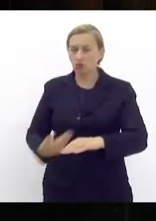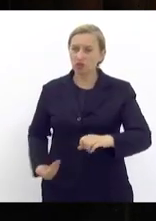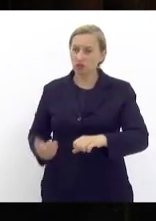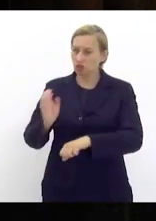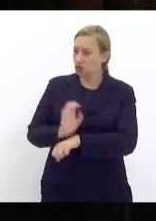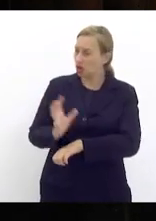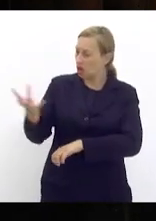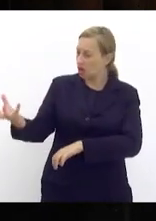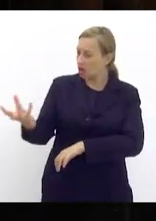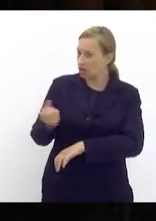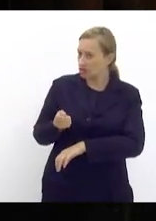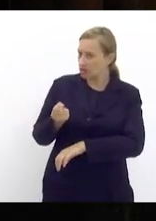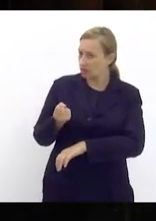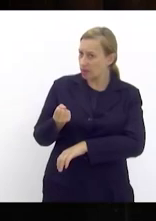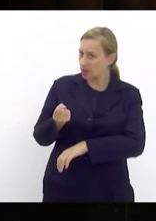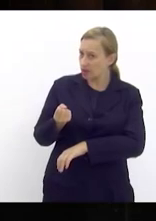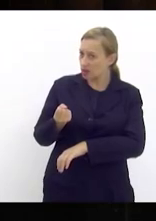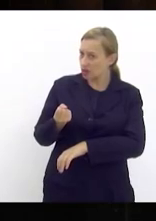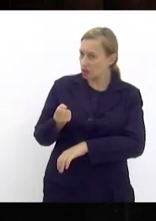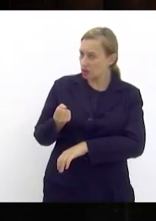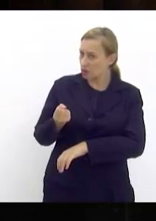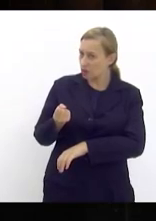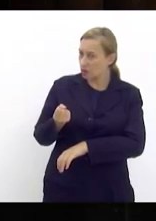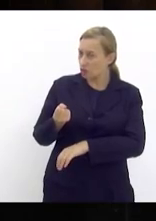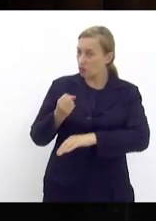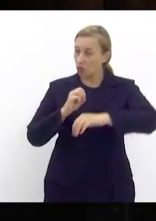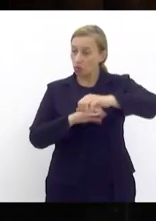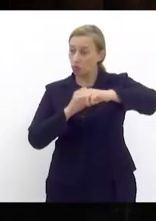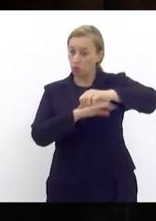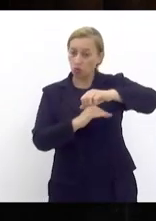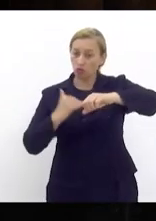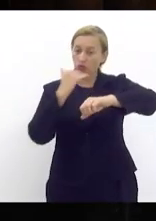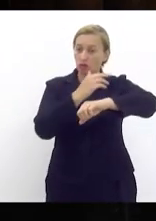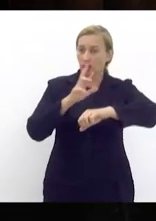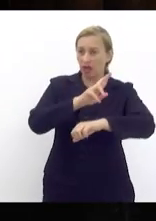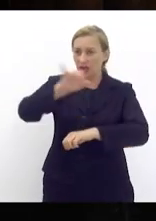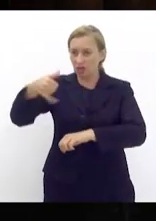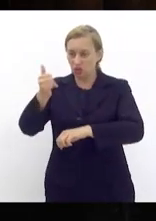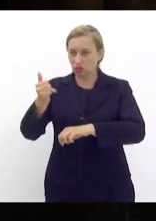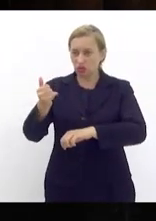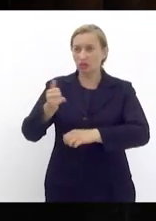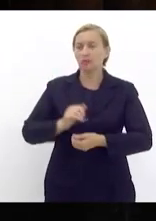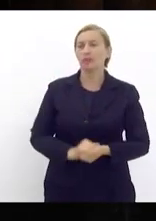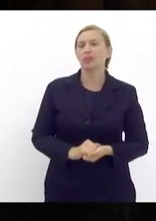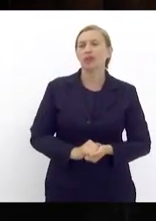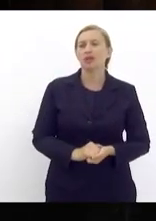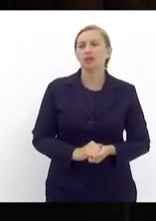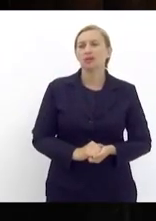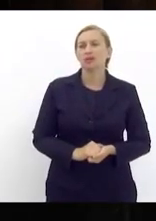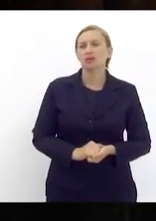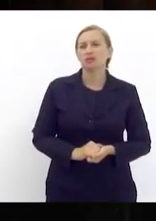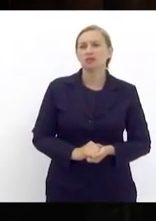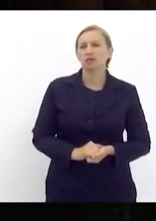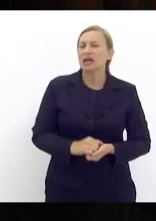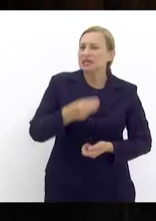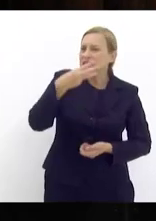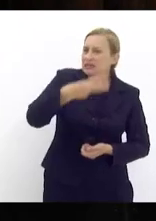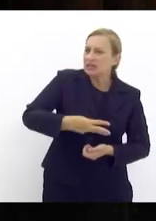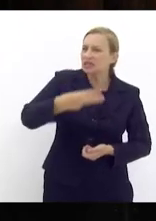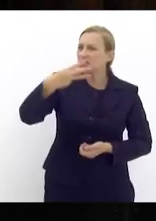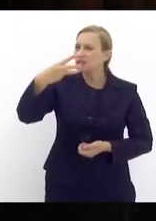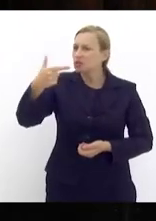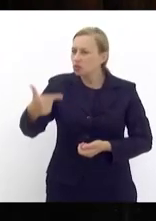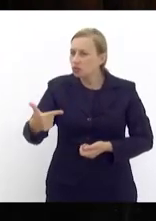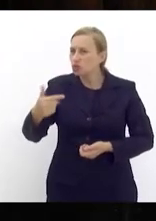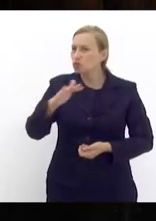receberam ilegalmente o benefício do Supera RJ. Ao menos 32